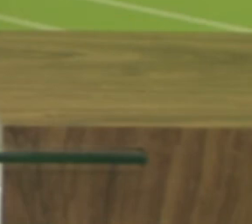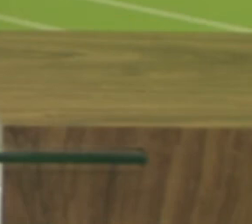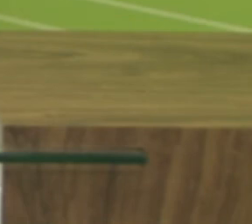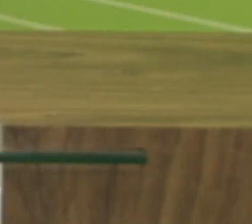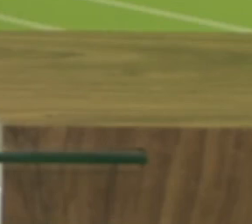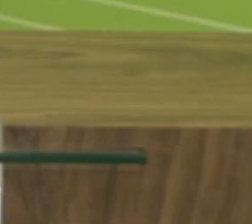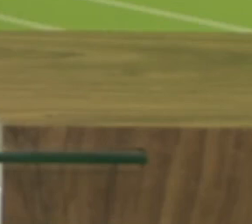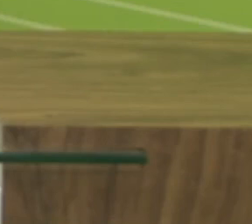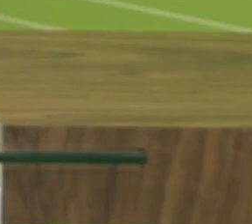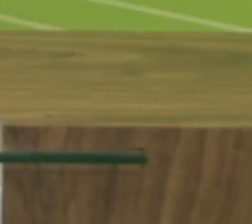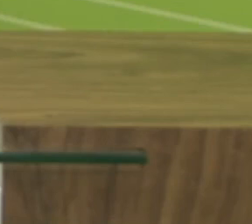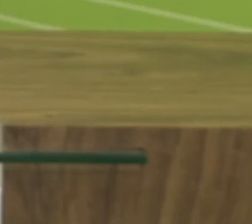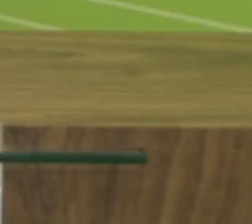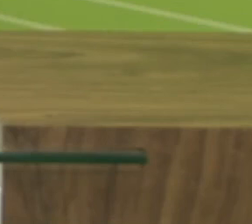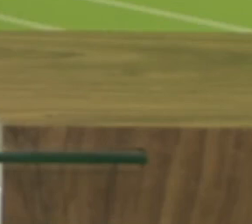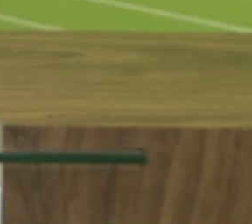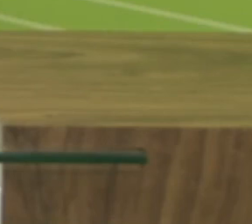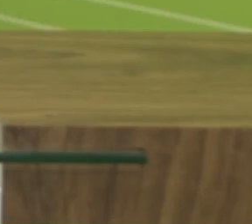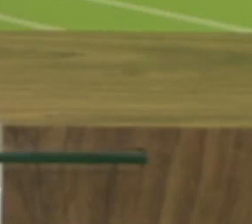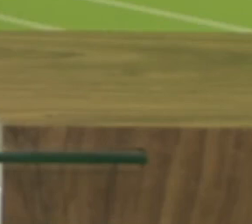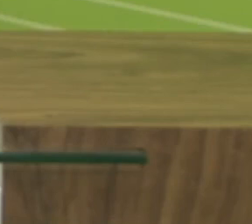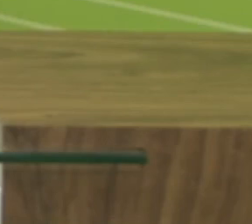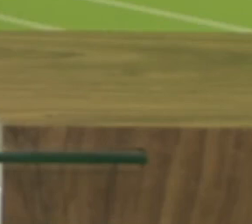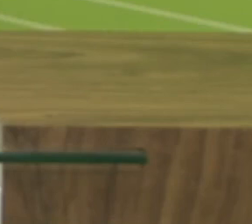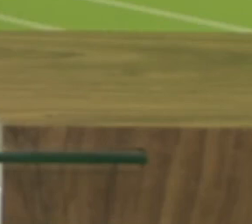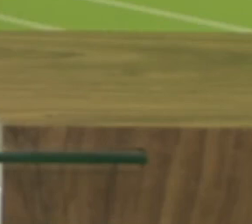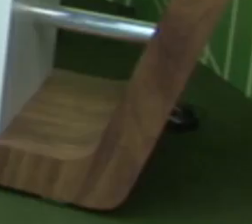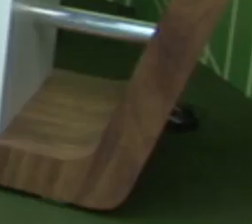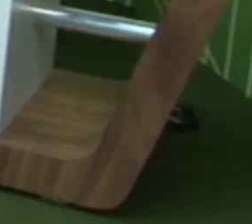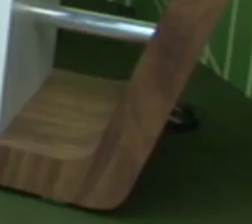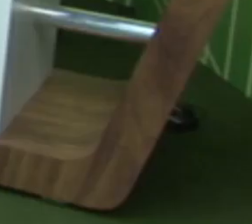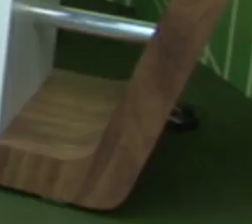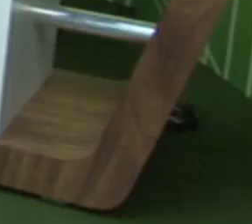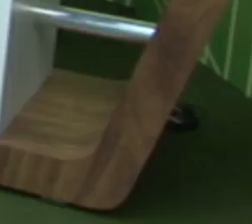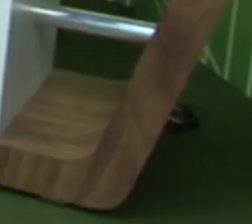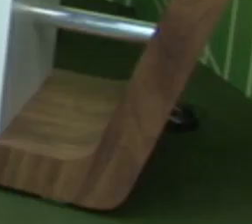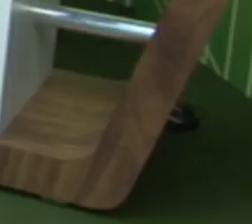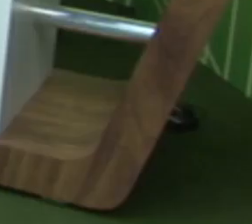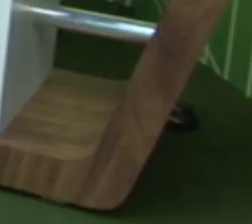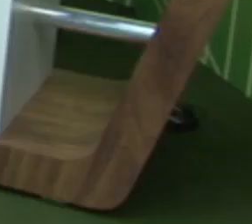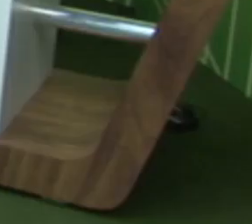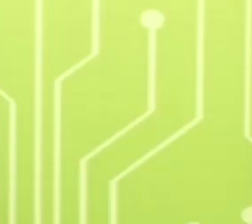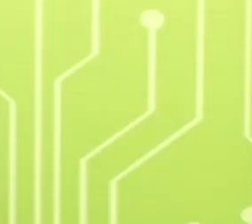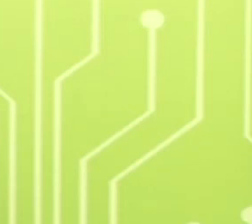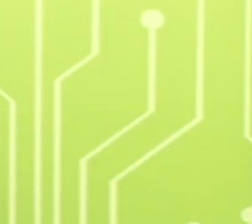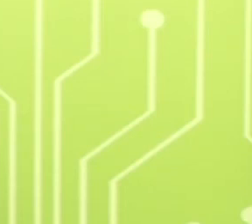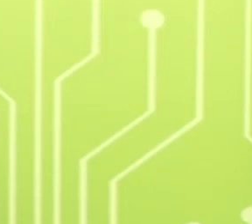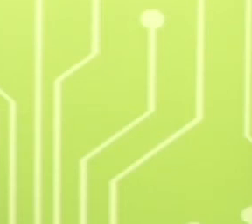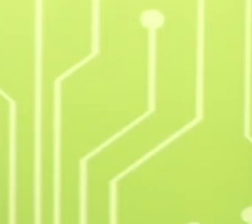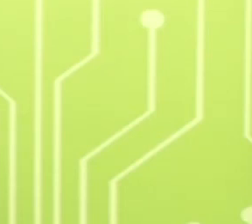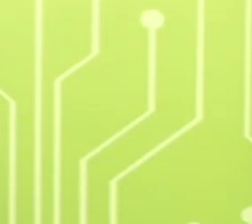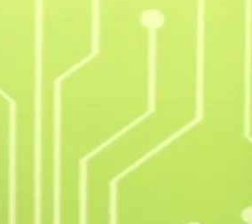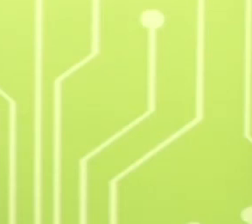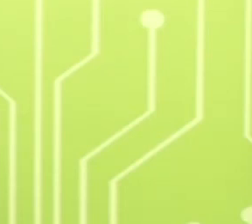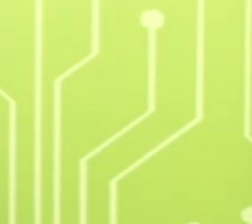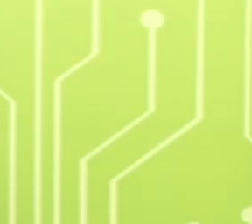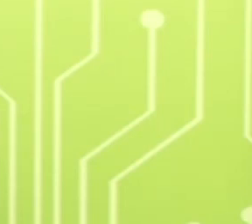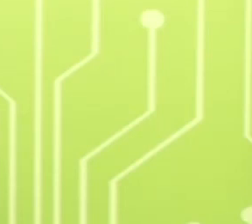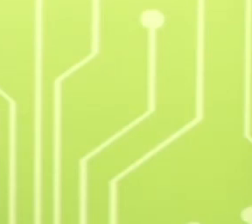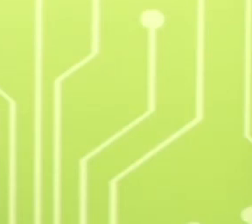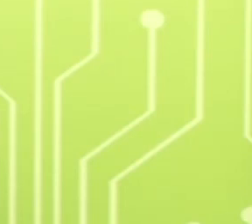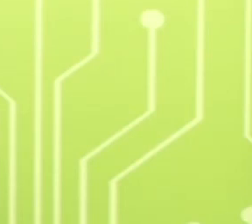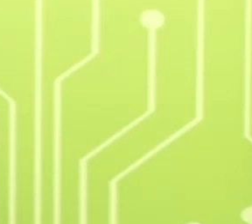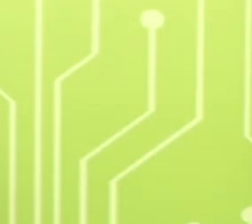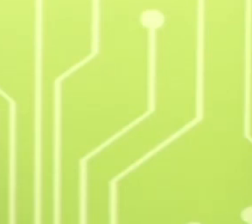que sempre participa, e hoje eu ainda não encontrei vocês por aqui. Então vamos lá, pessoal, vamos participar, vamos tentar resolver essas questões, tá?